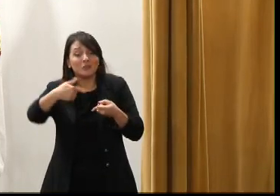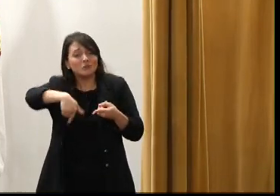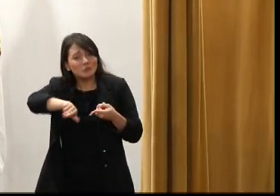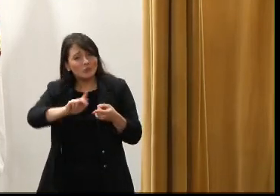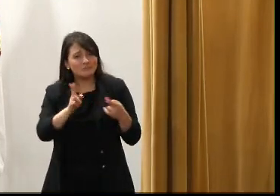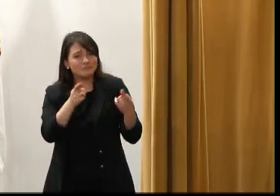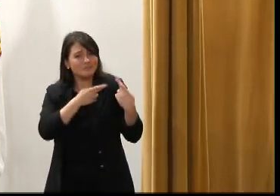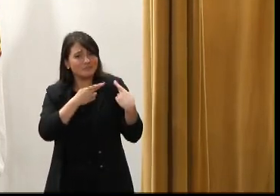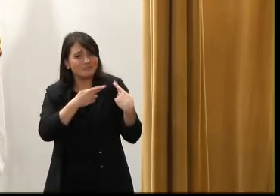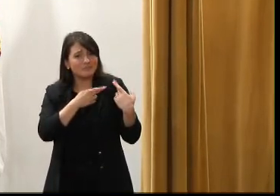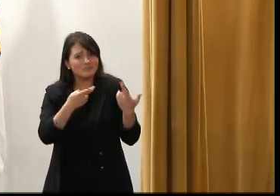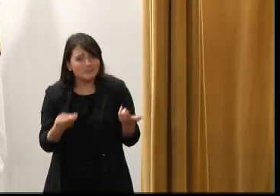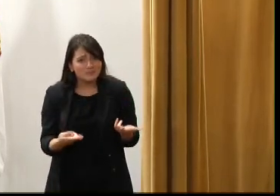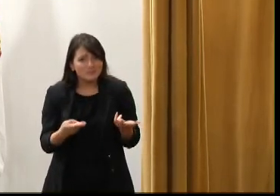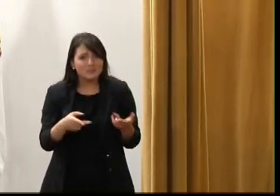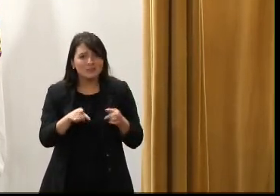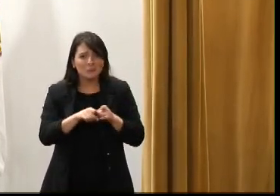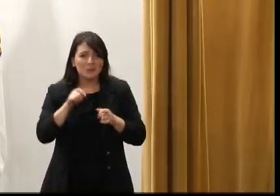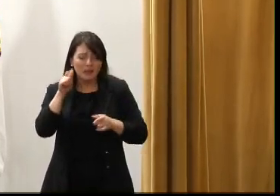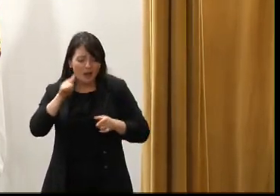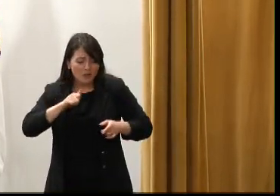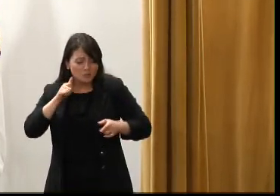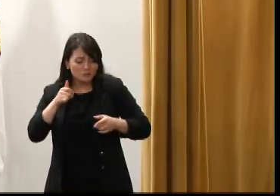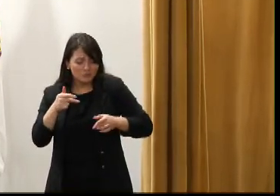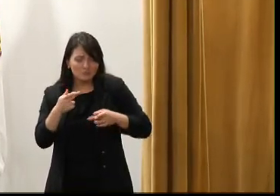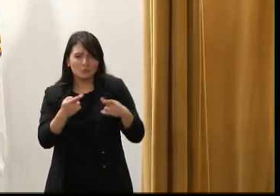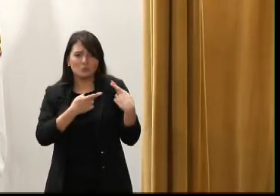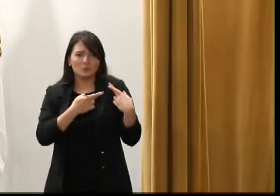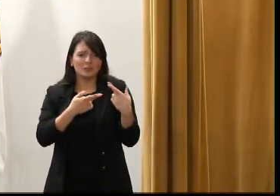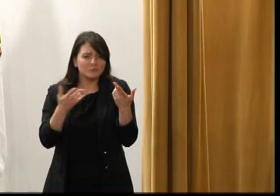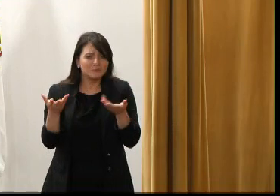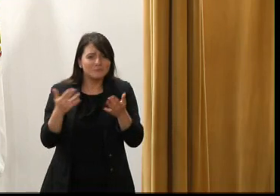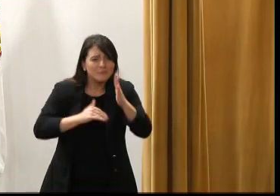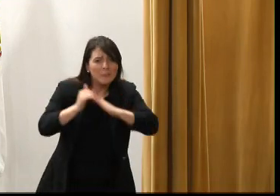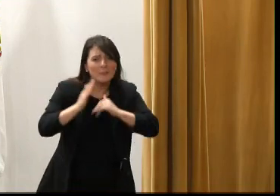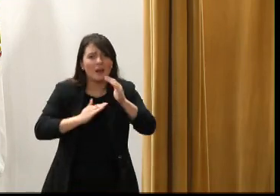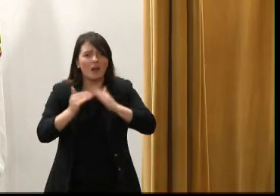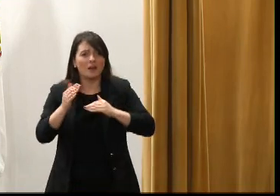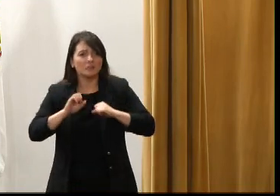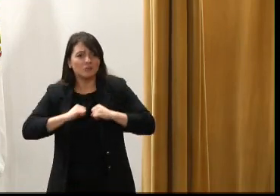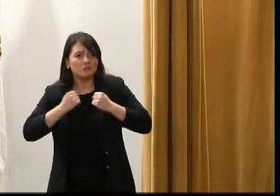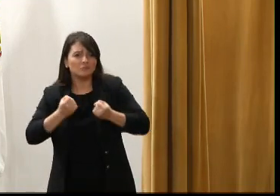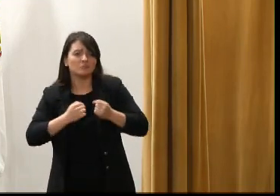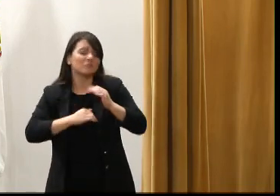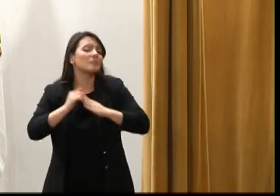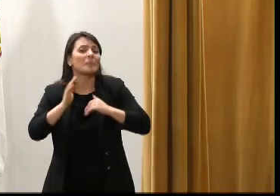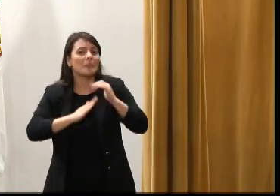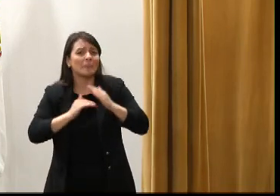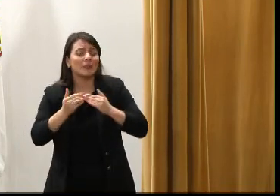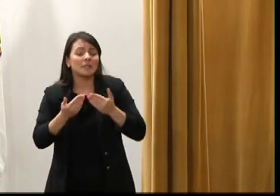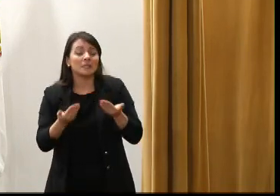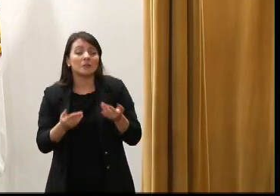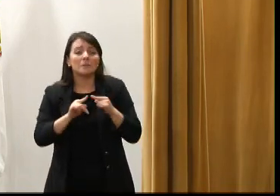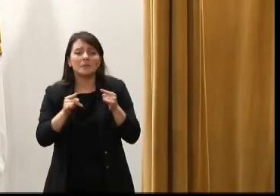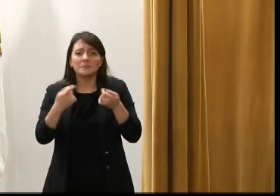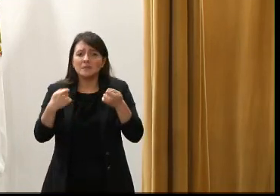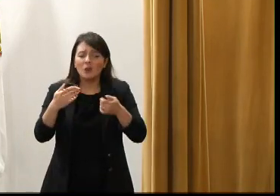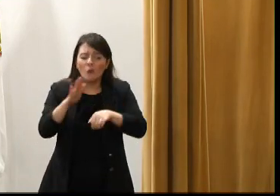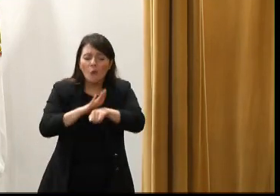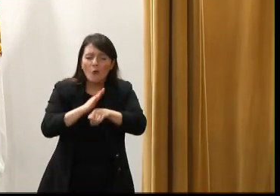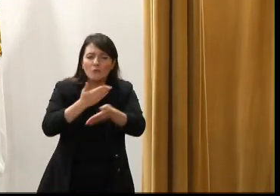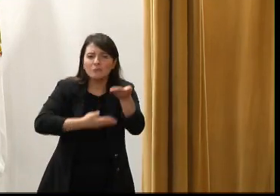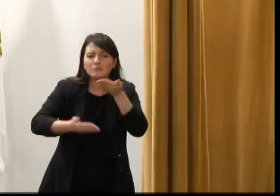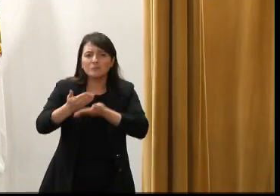né, dessas questões de uma forma mais dinâmica, mais ativa. Né? Quer dizer, precisamos conversar